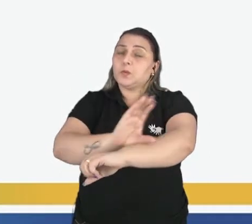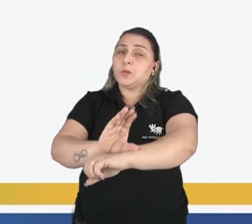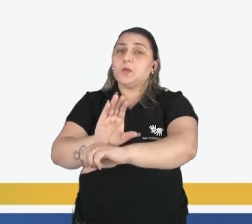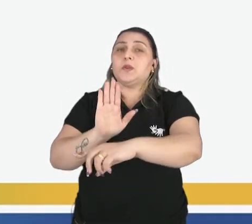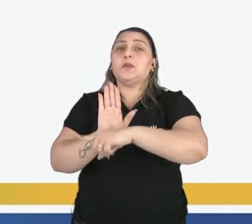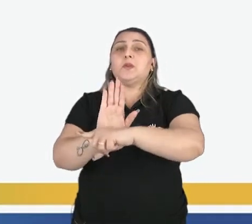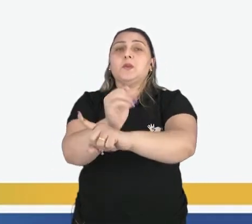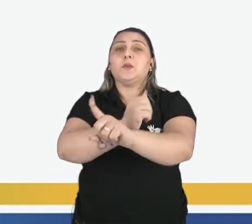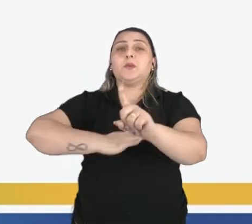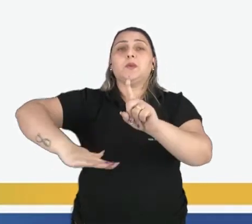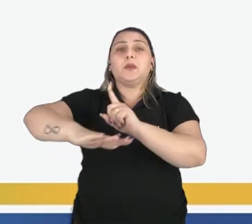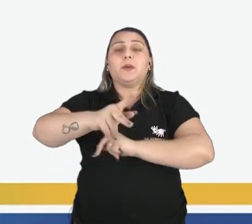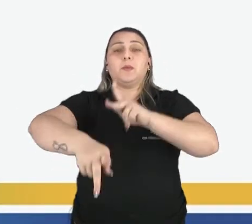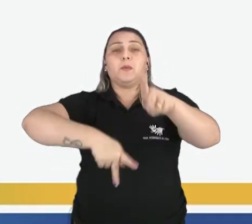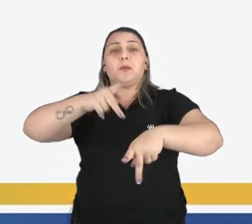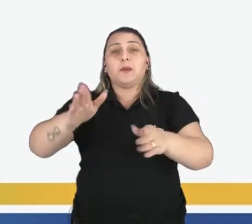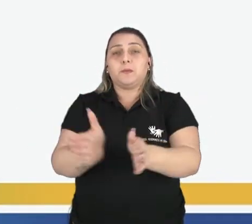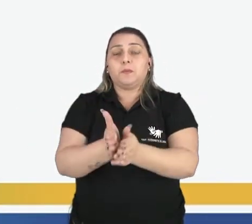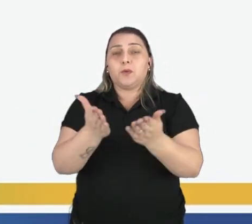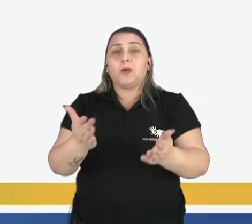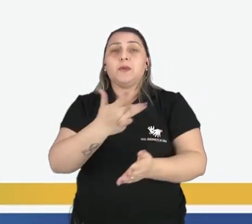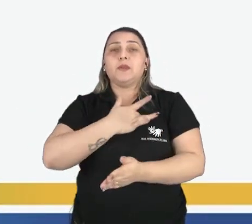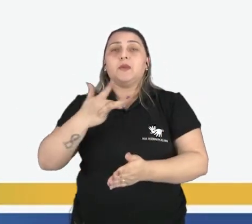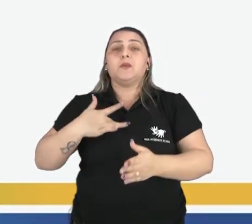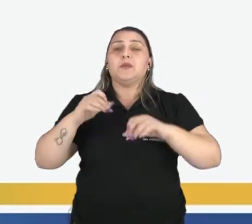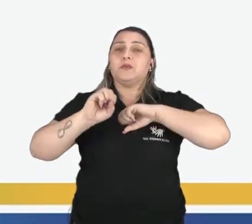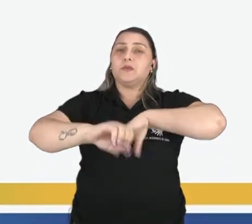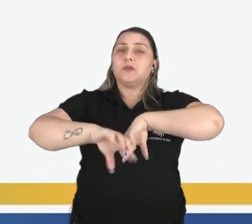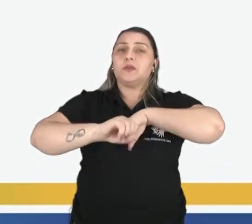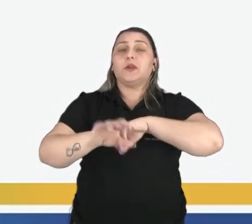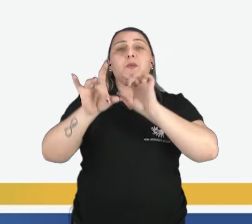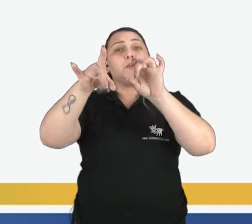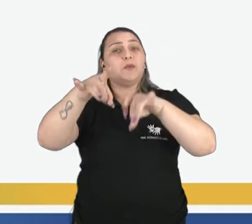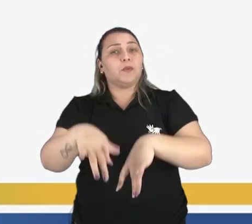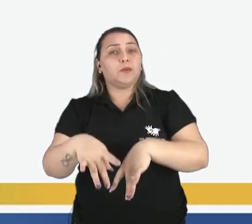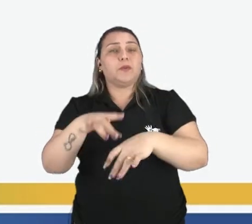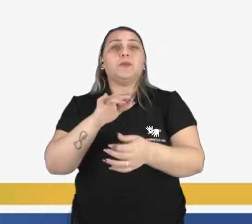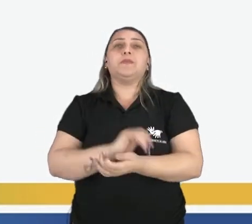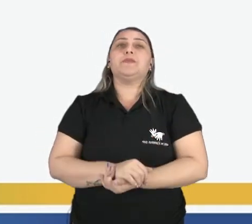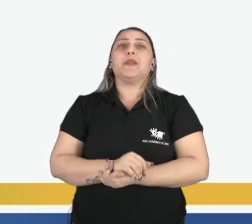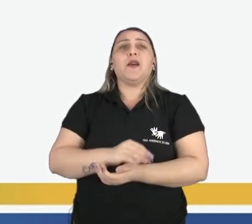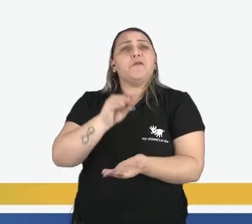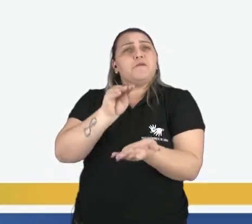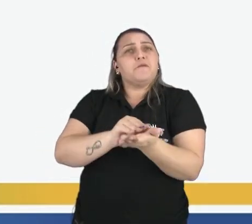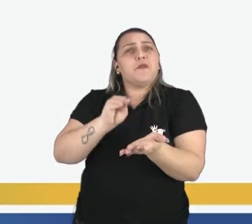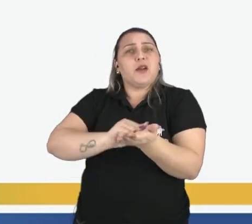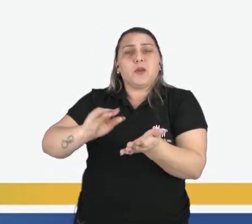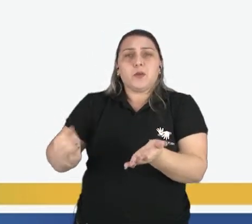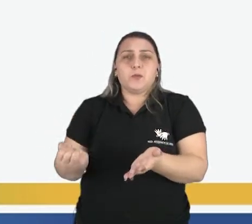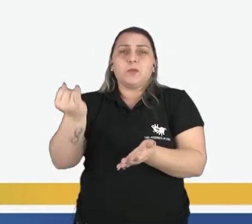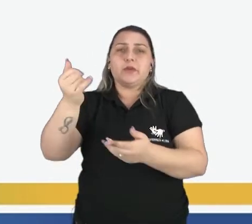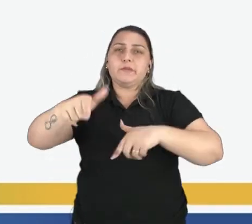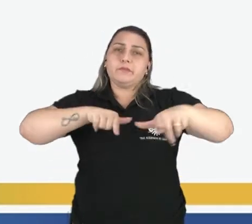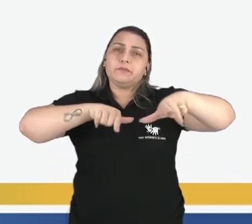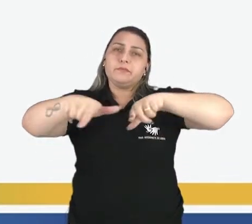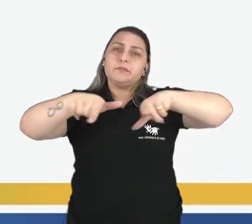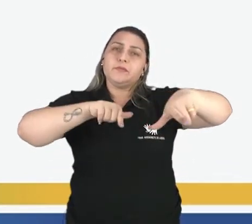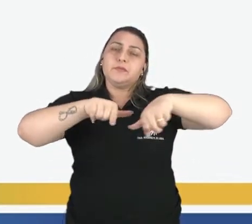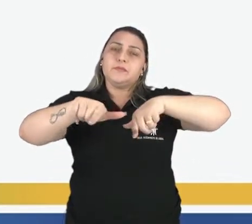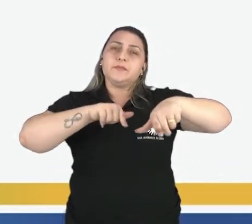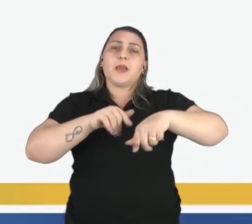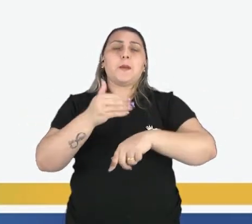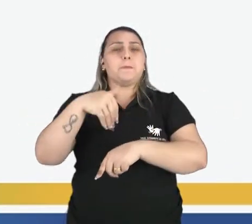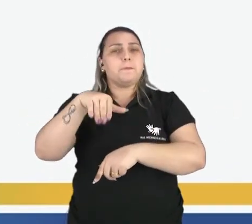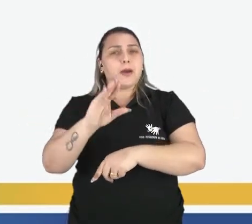assistência à população mais carente, em saúde e educação. E o último item, falta de oportunidade de trabalho. Talvez esse